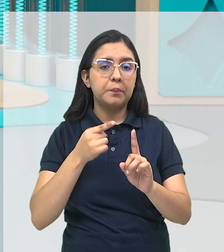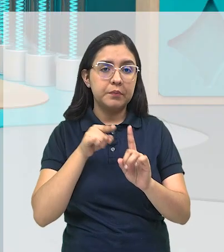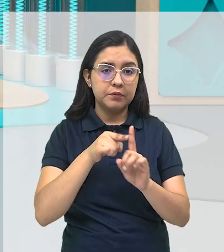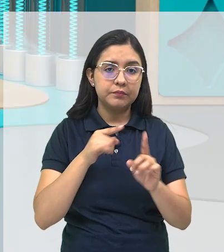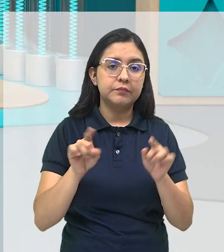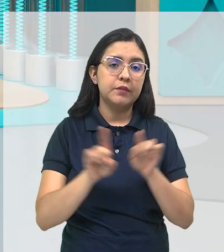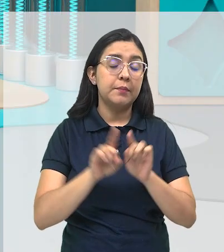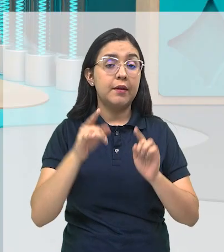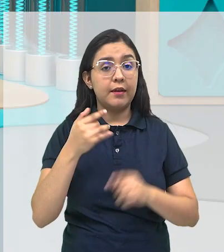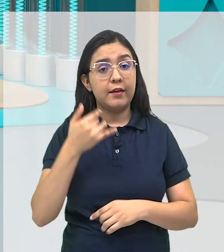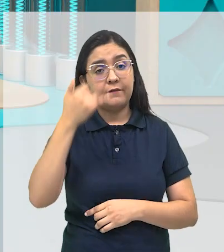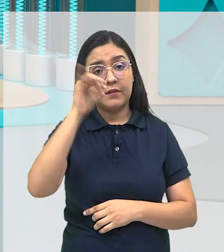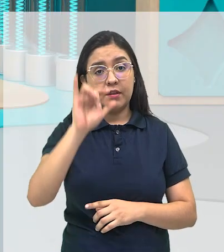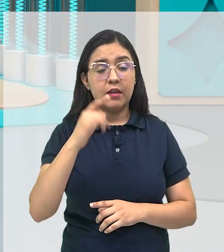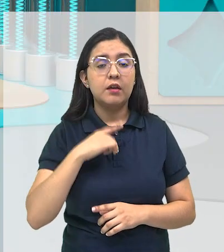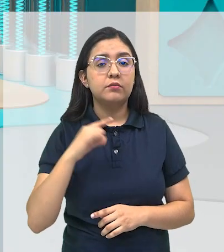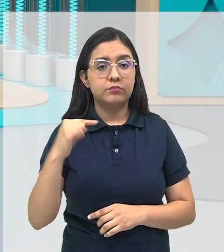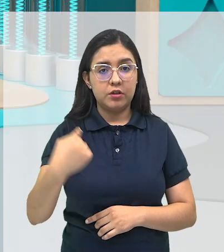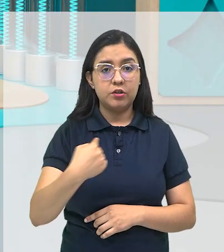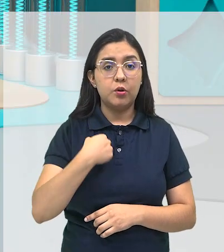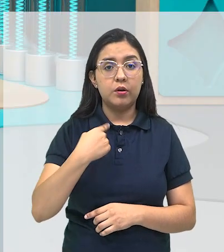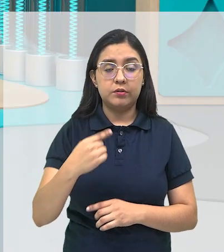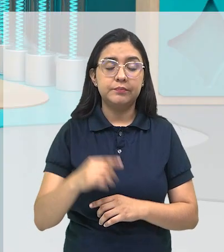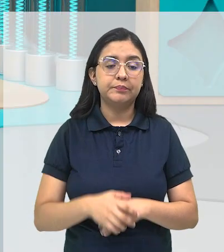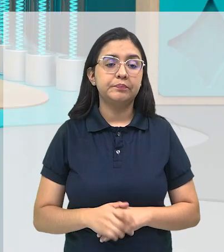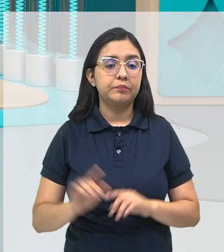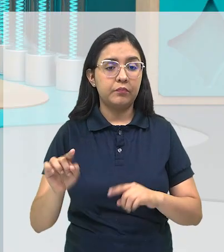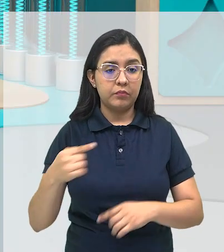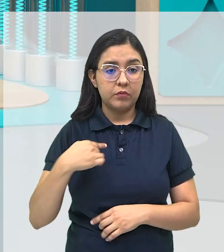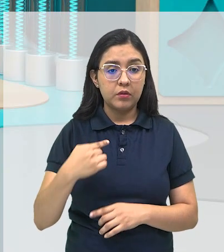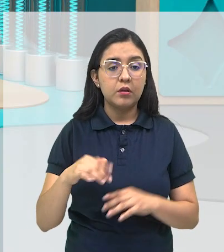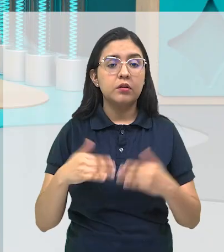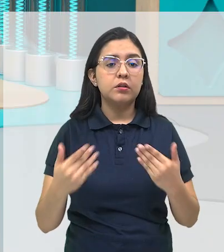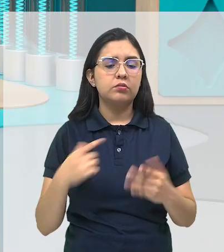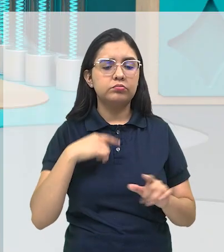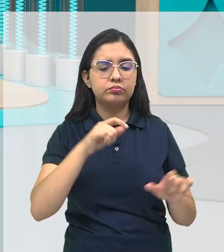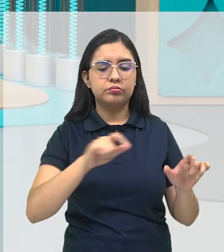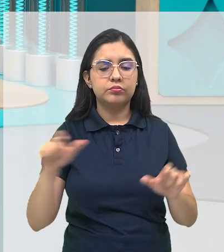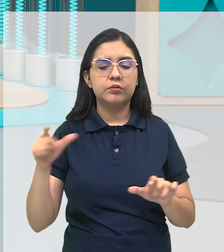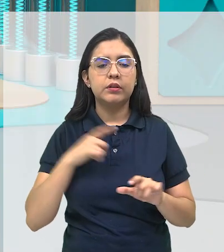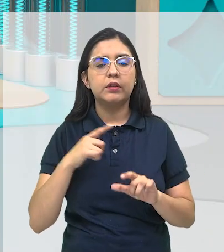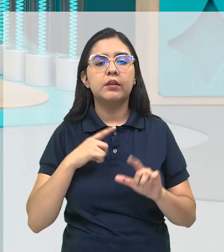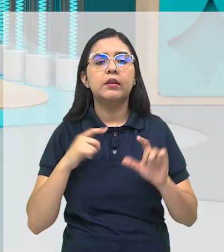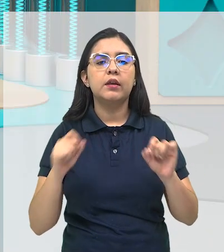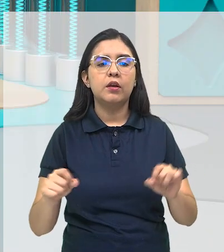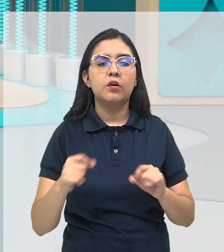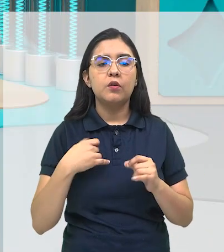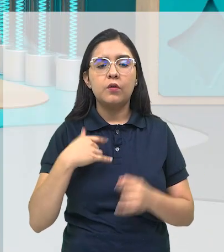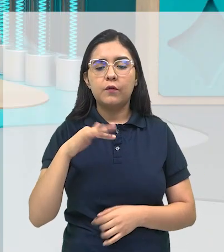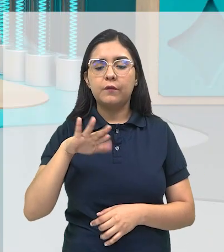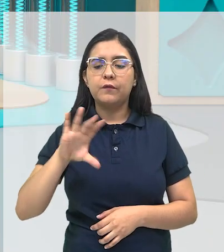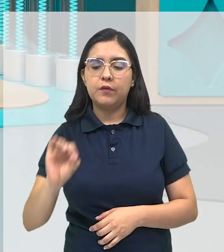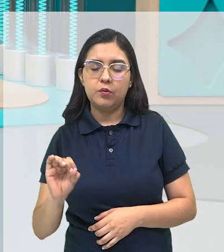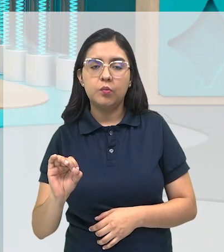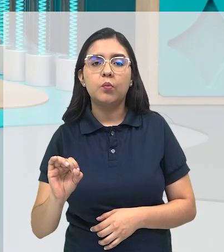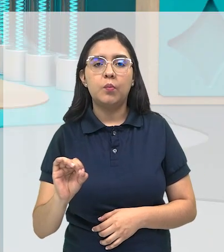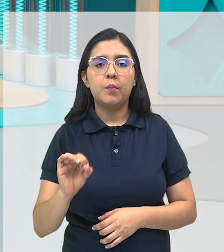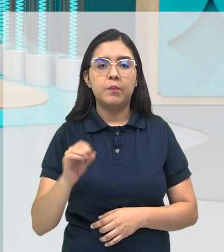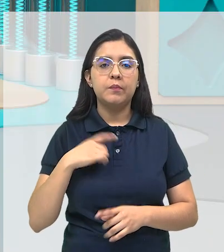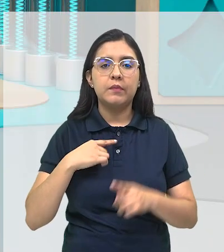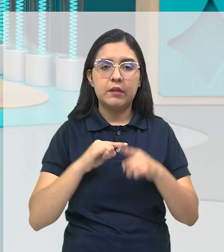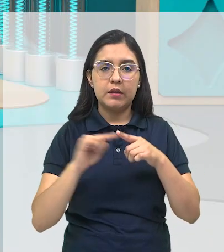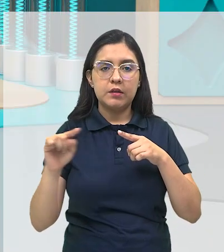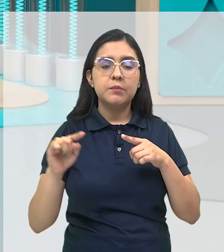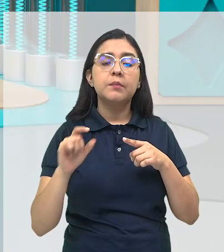mesmo tempo, evitar ser tocado por ele. Em cada esgrimista existe um fio preso ali na espada que se conecta